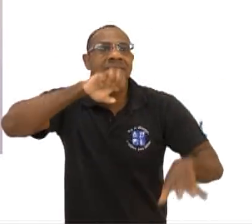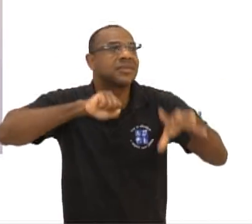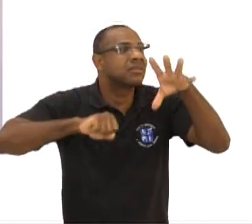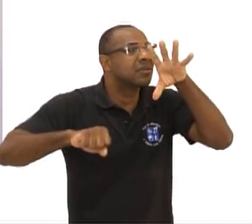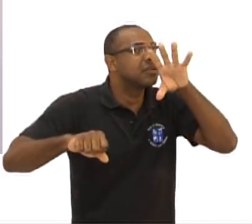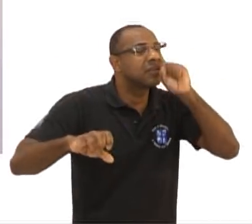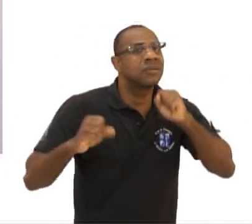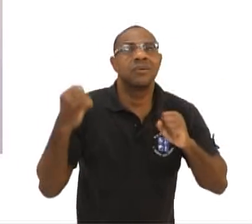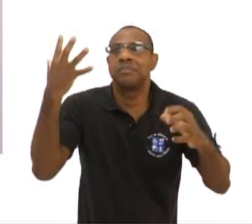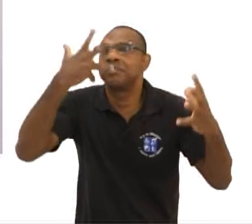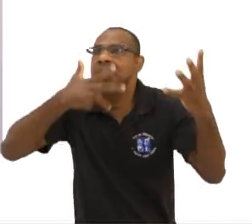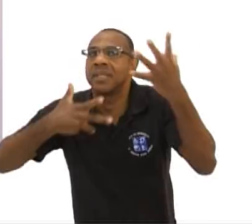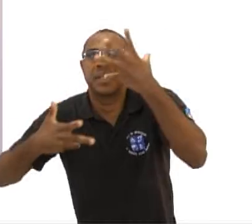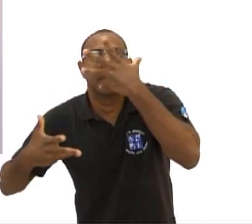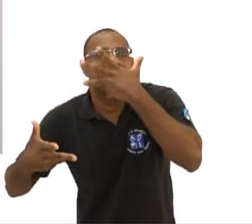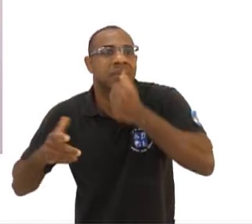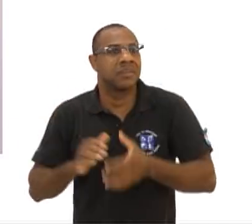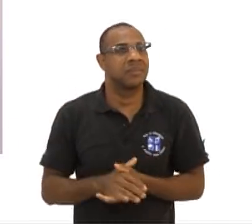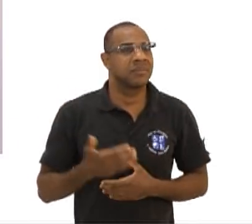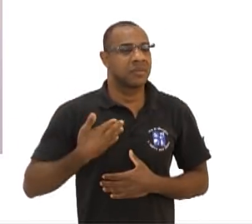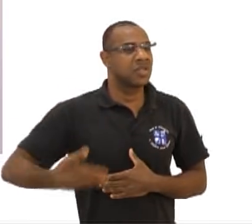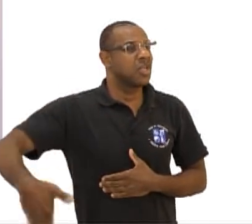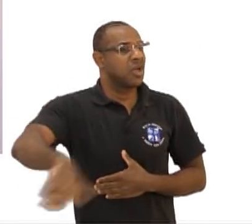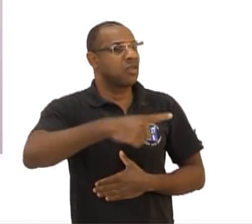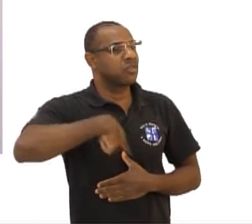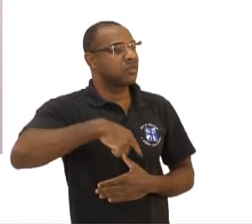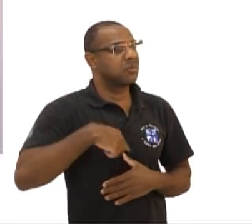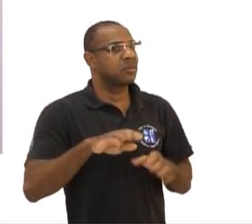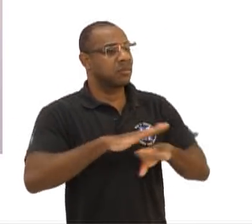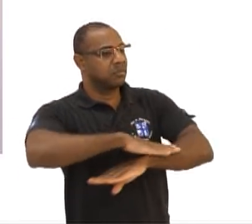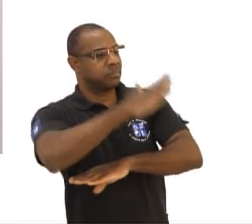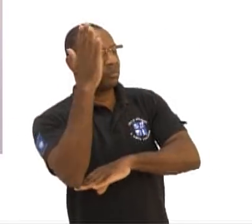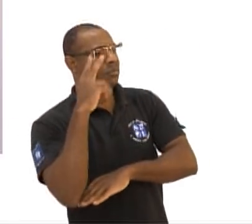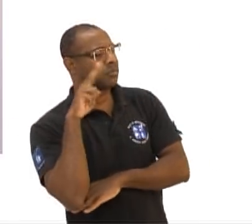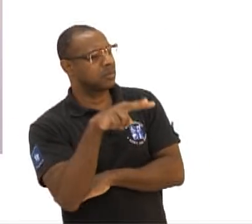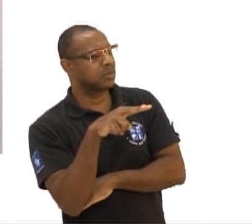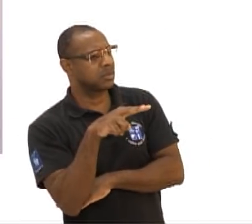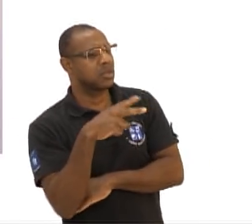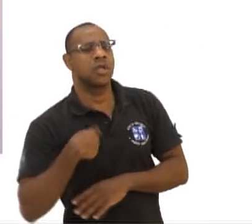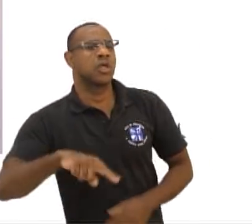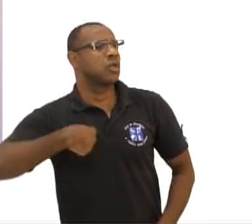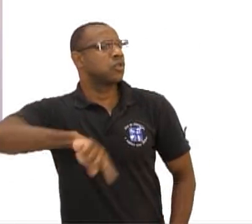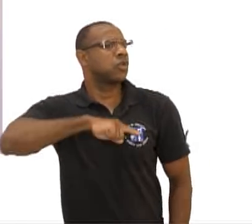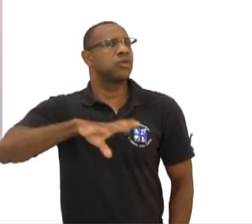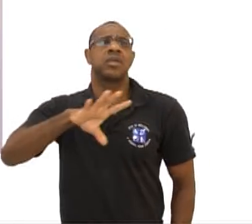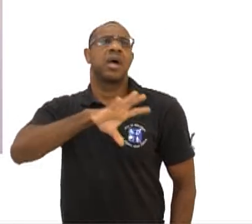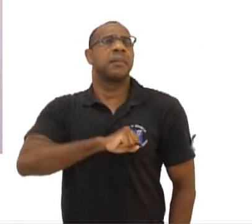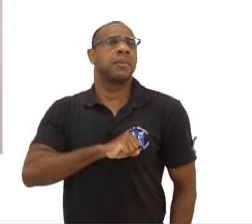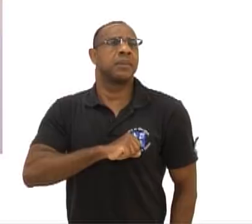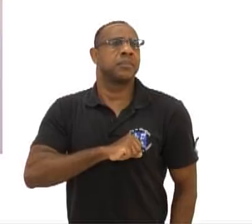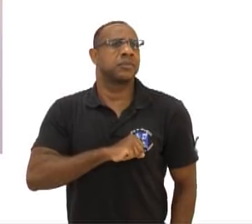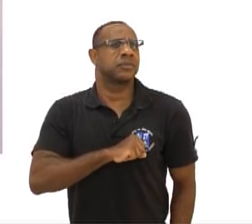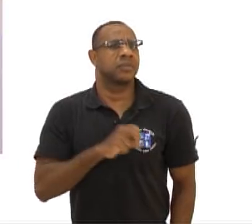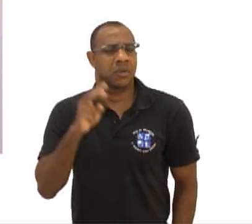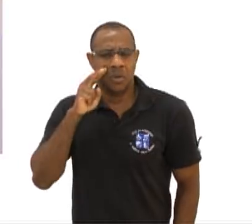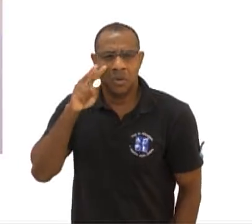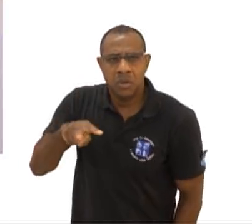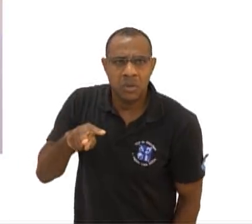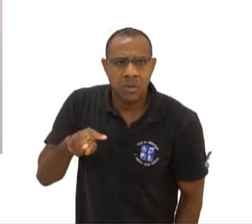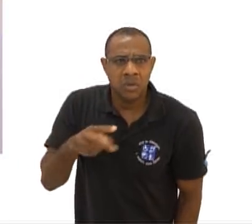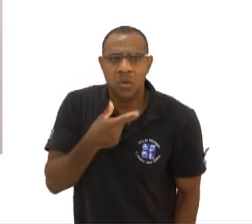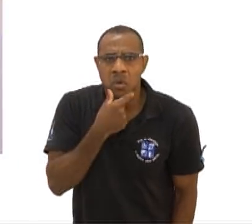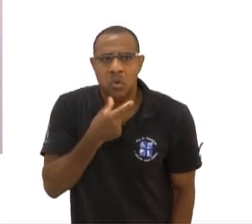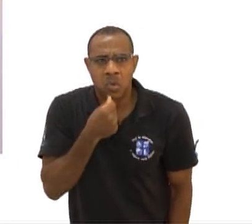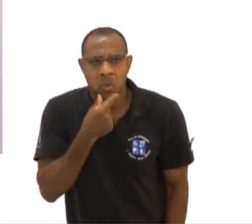dizia: príncipe Siddhartha, nós te amamos! De repente, ele olhou numa estreita viela, um ser humano não